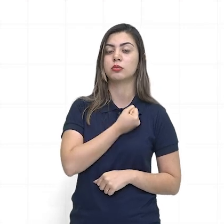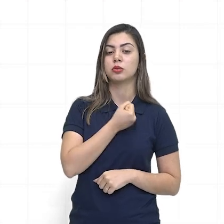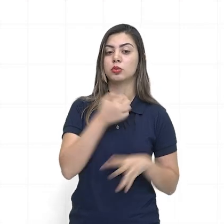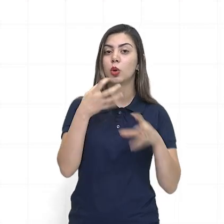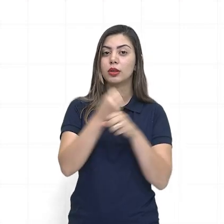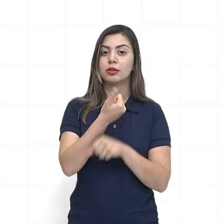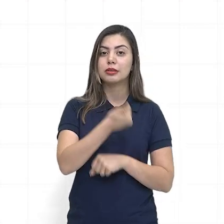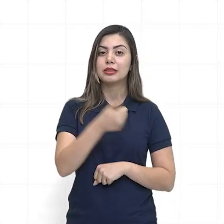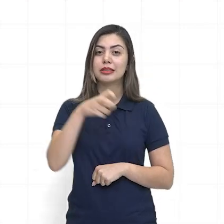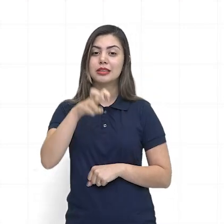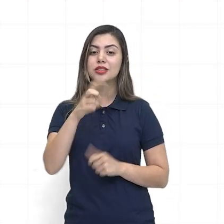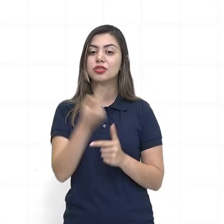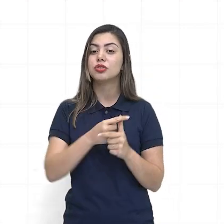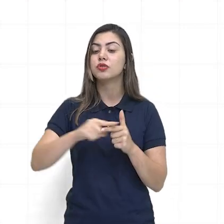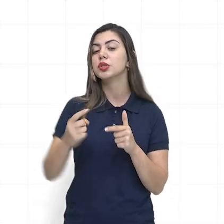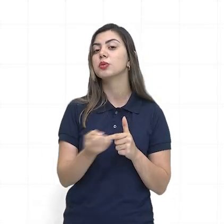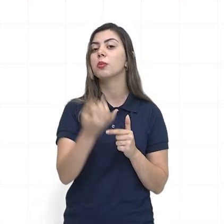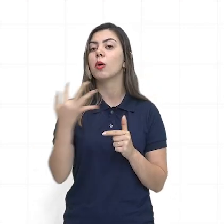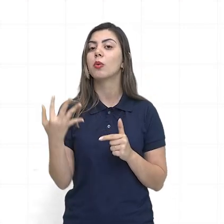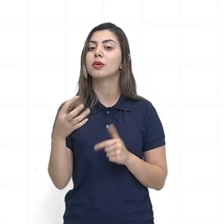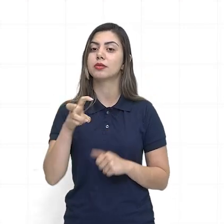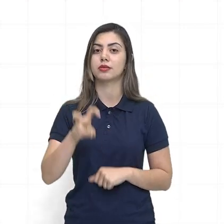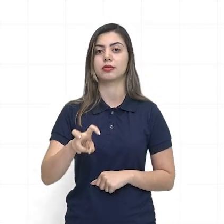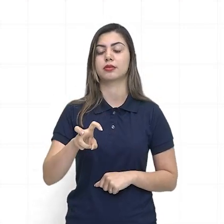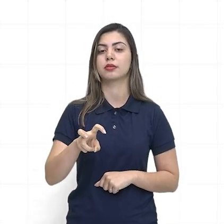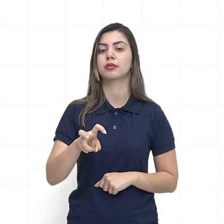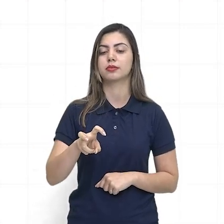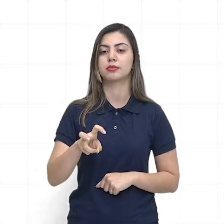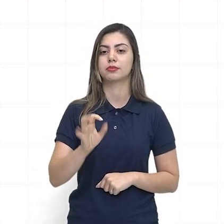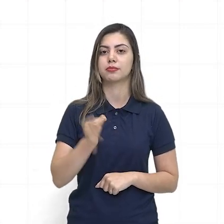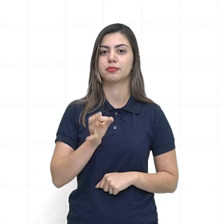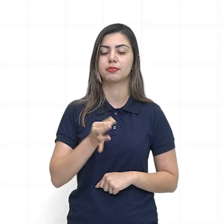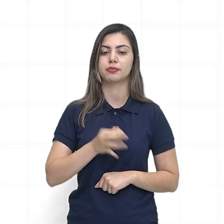meu povo? Vai dividir por 5.